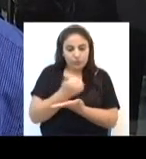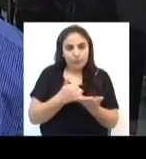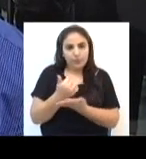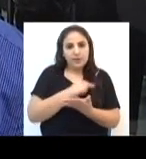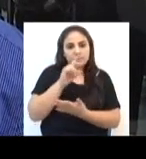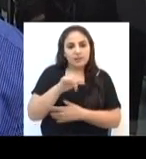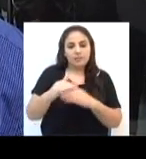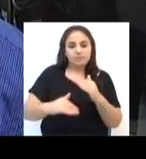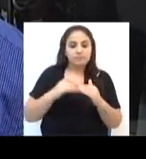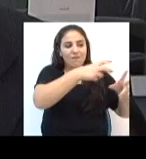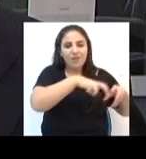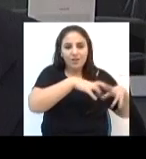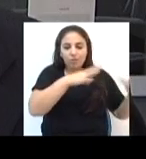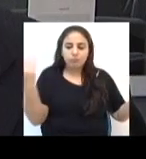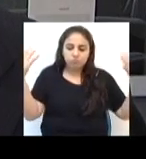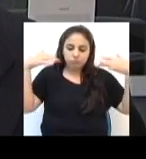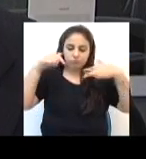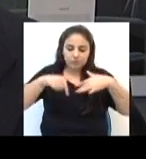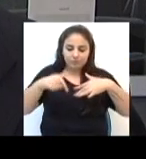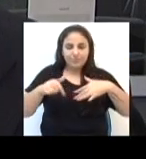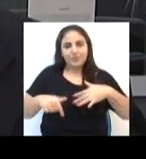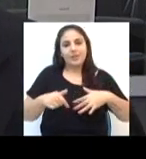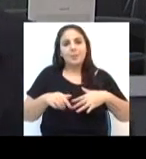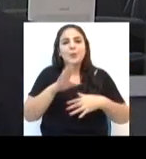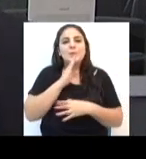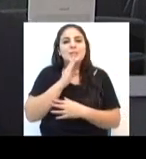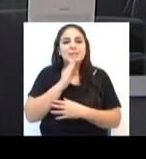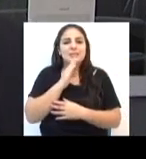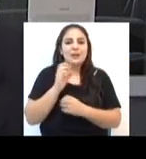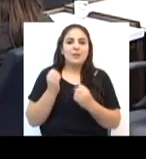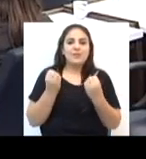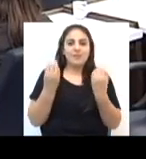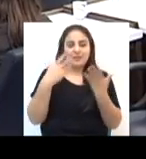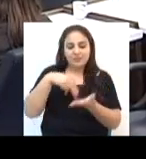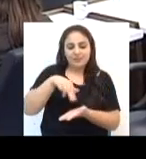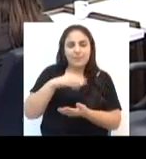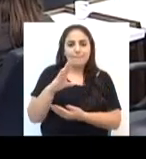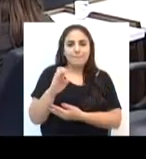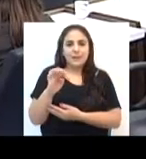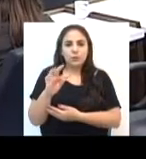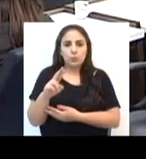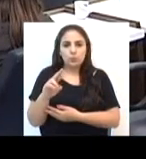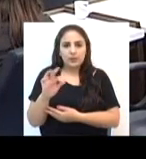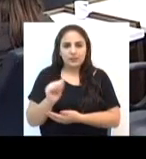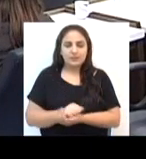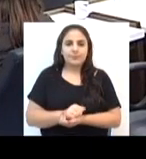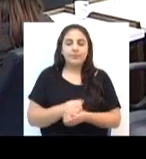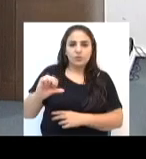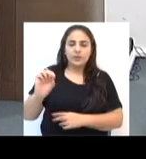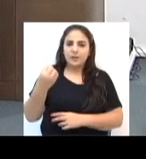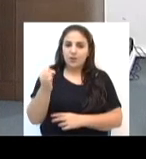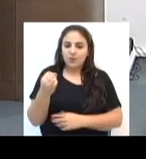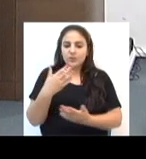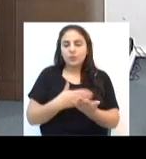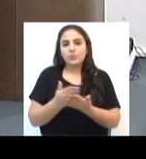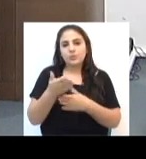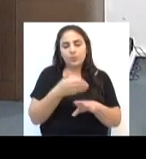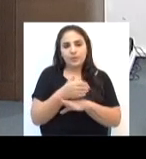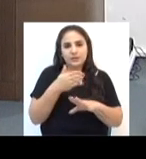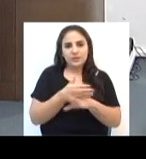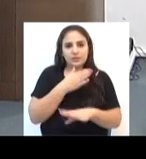que a maioridade penal não pode ser comparada ao direito ao voto. Políticas da juventude foram sendo construídas no nosso